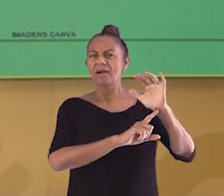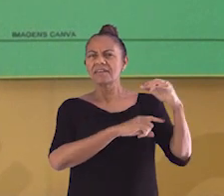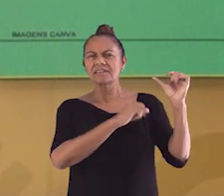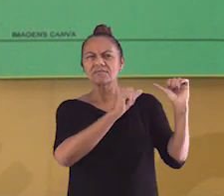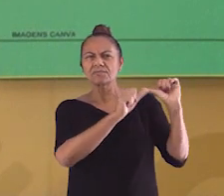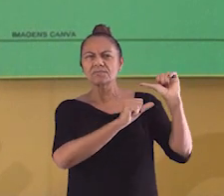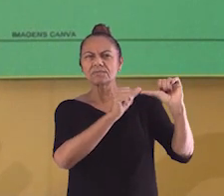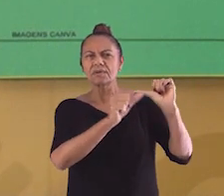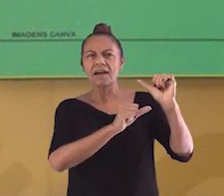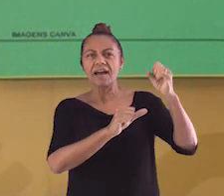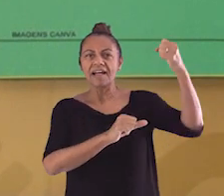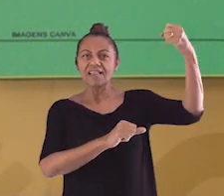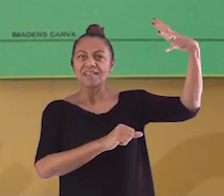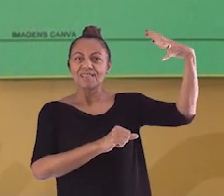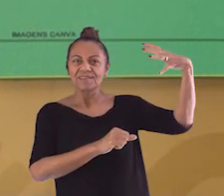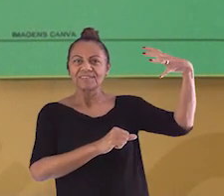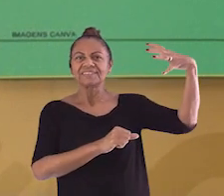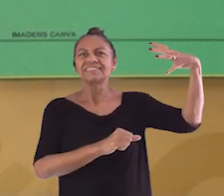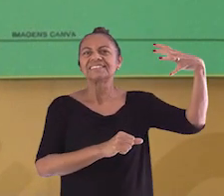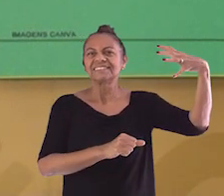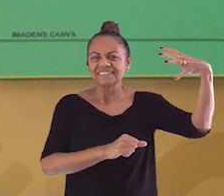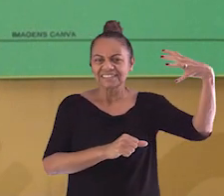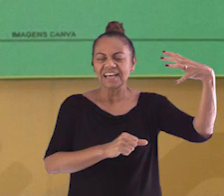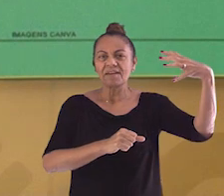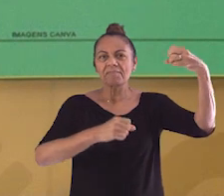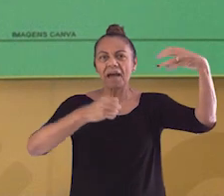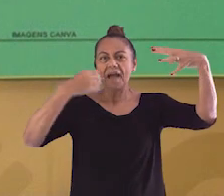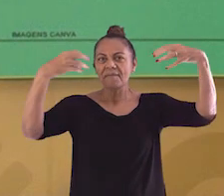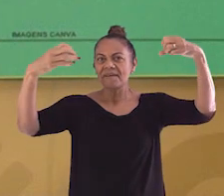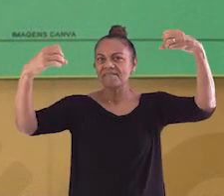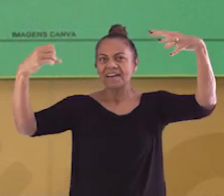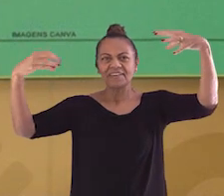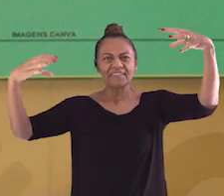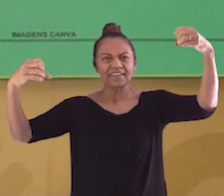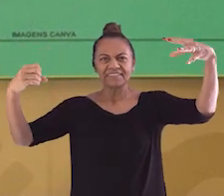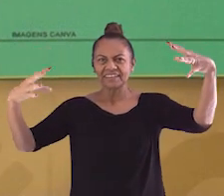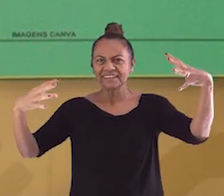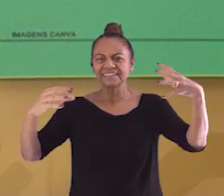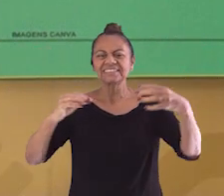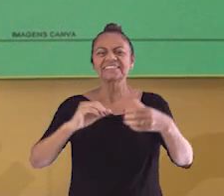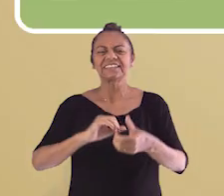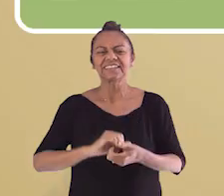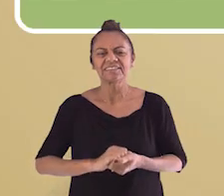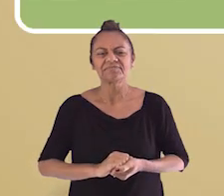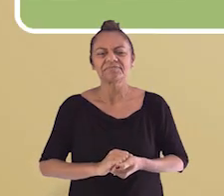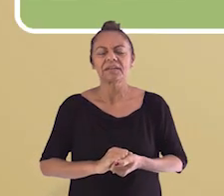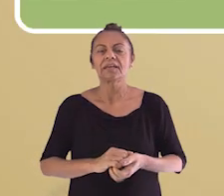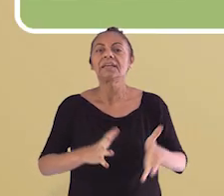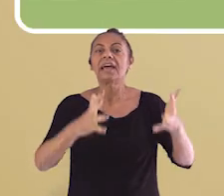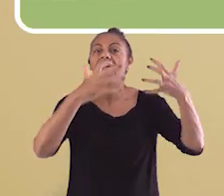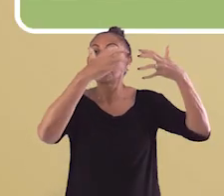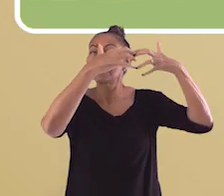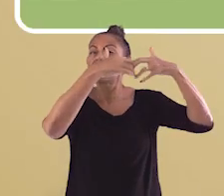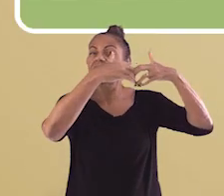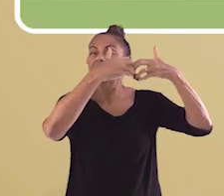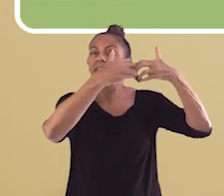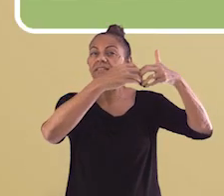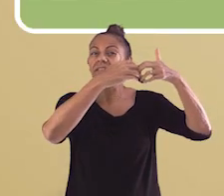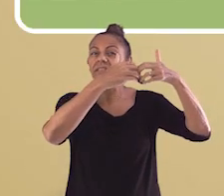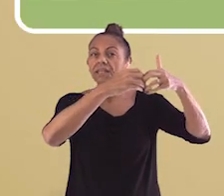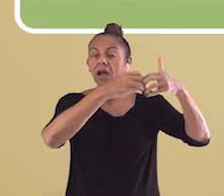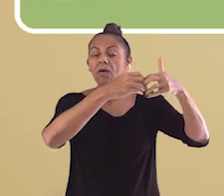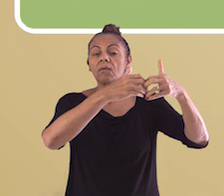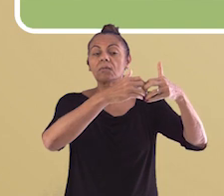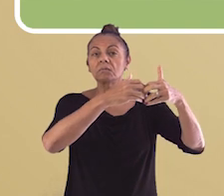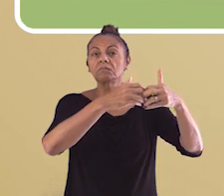e viemos para a luz elétrica, que aumentou a claridade de muitos lugares. E a reflexão sobre os impactos